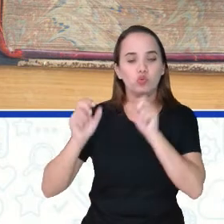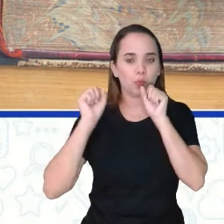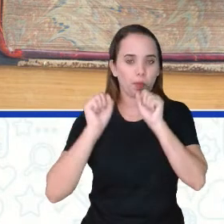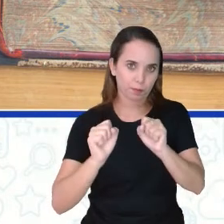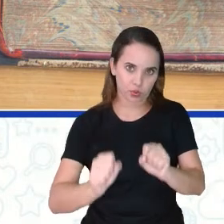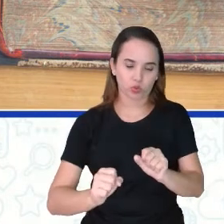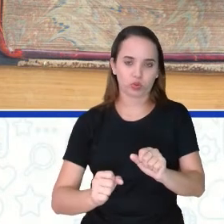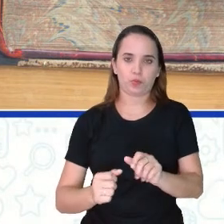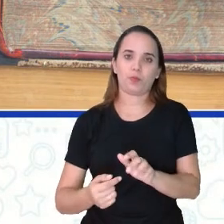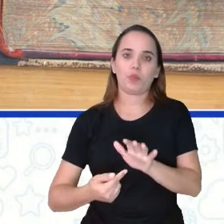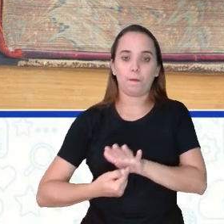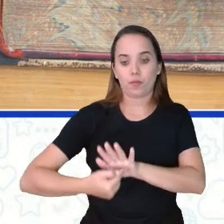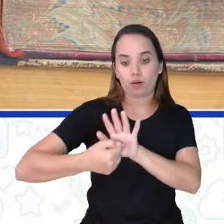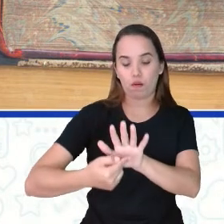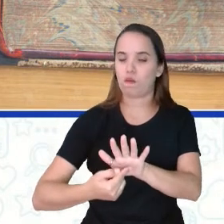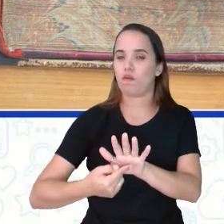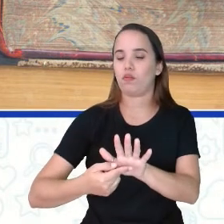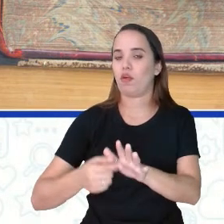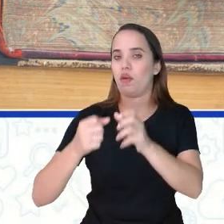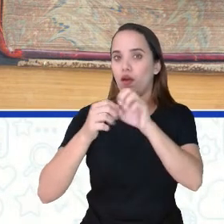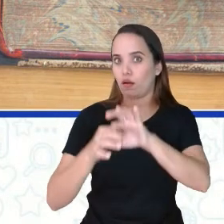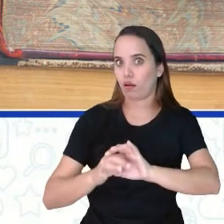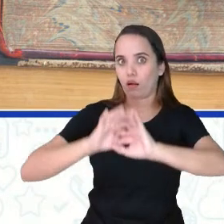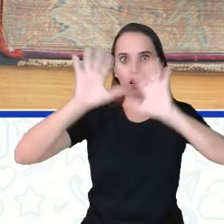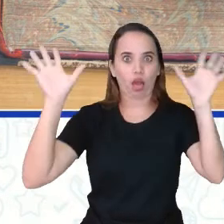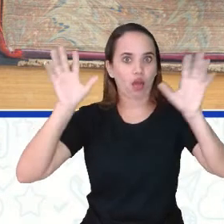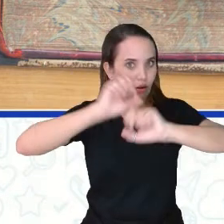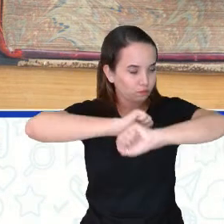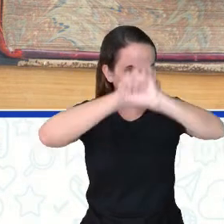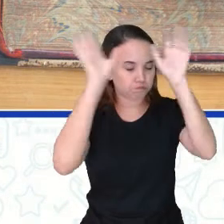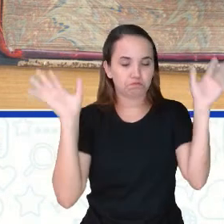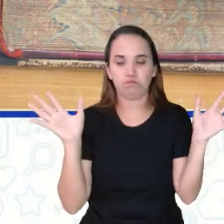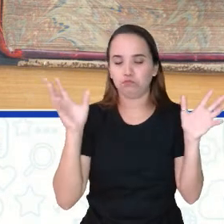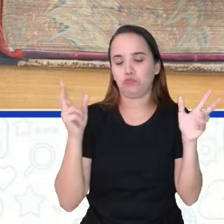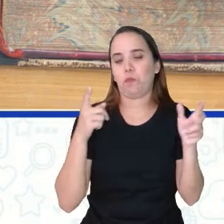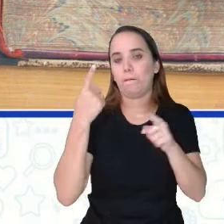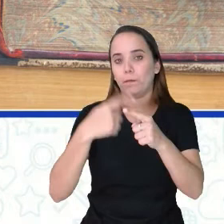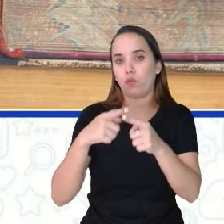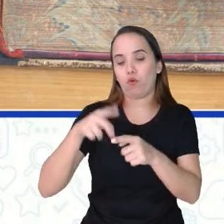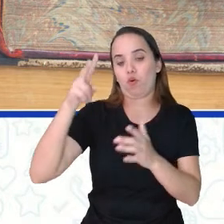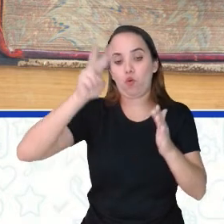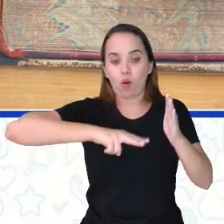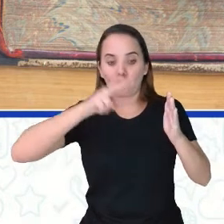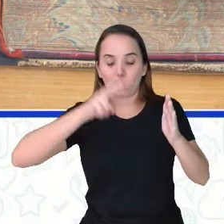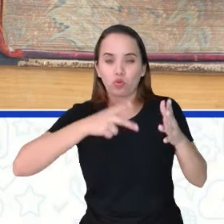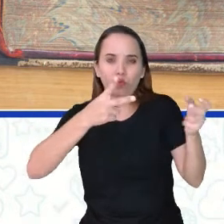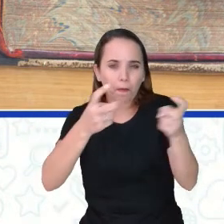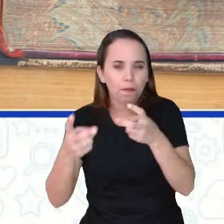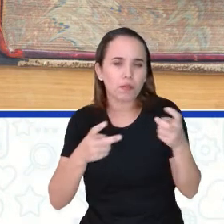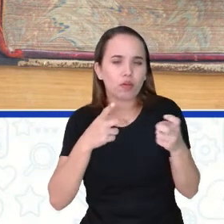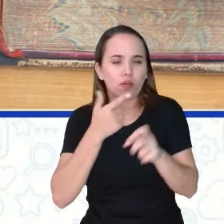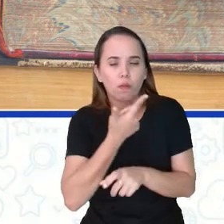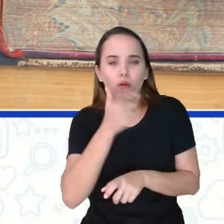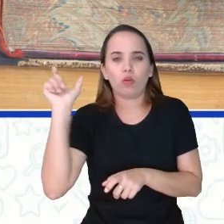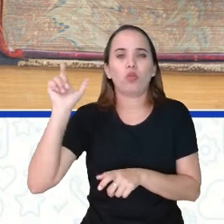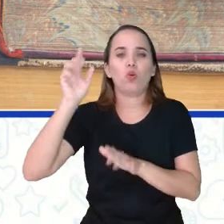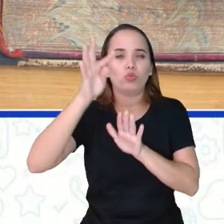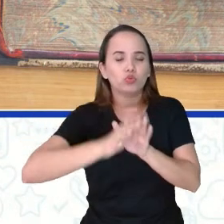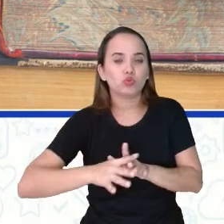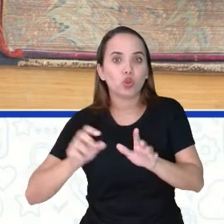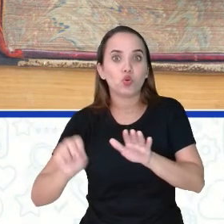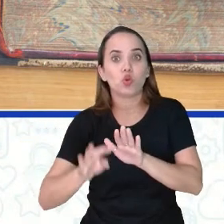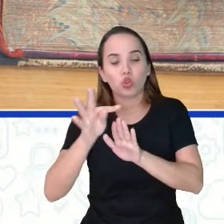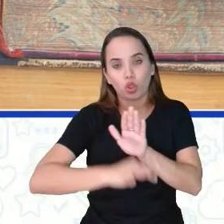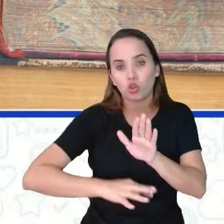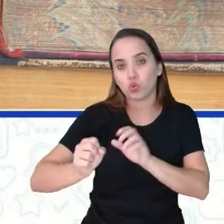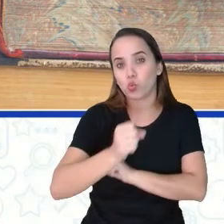modo explícito, permitindo que o leitor identifique a presença de outros textos, ou de modo implícito,